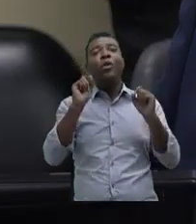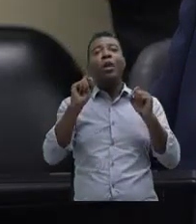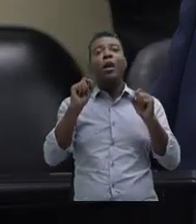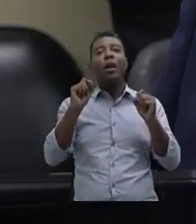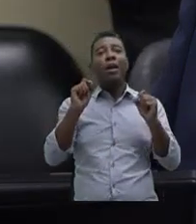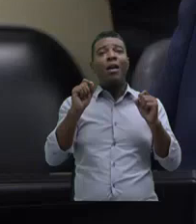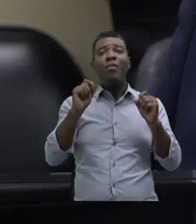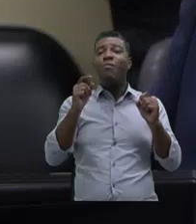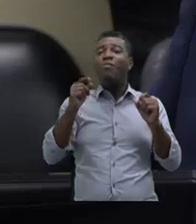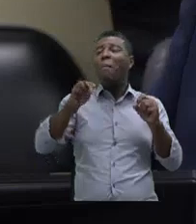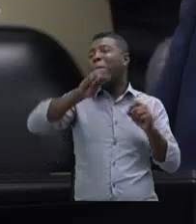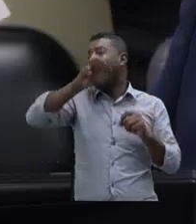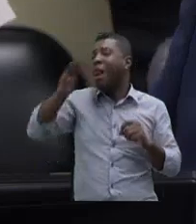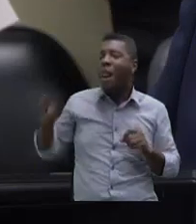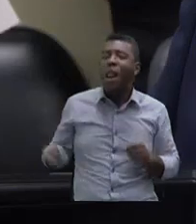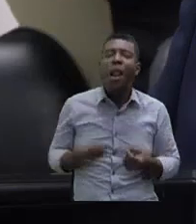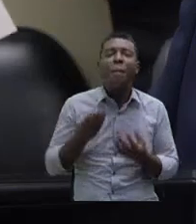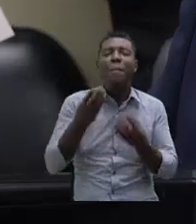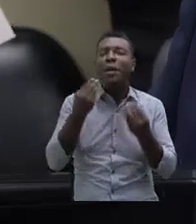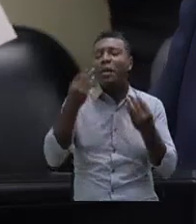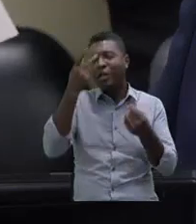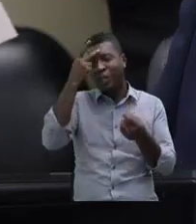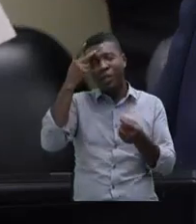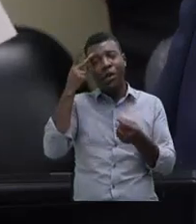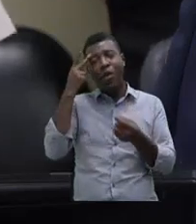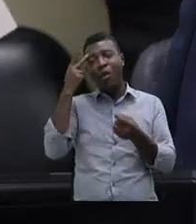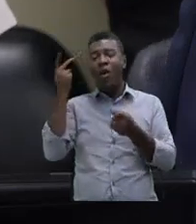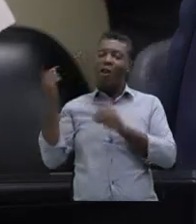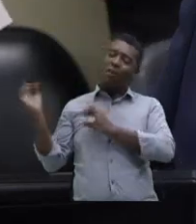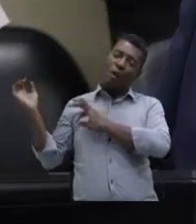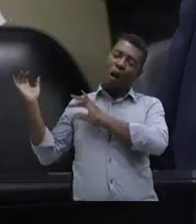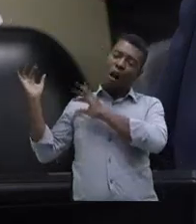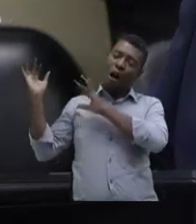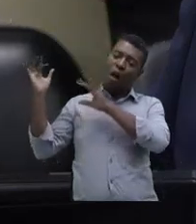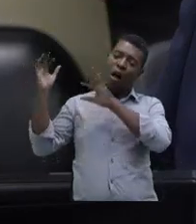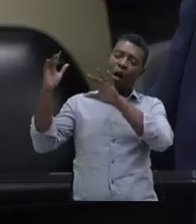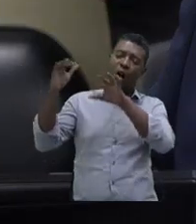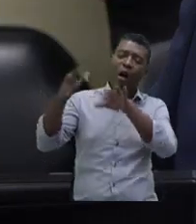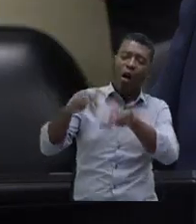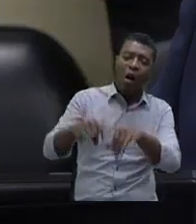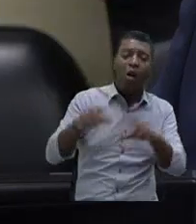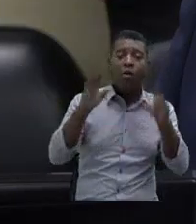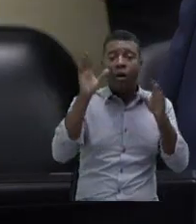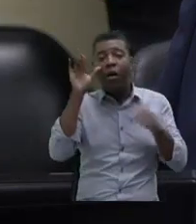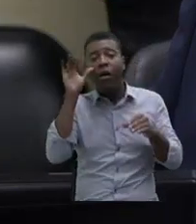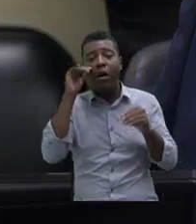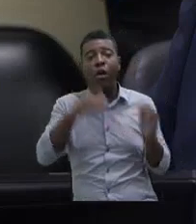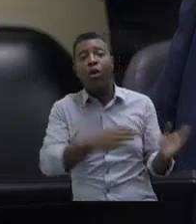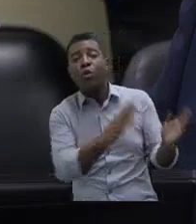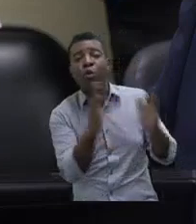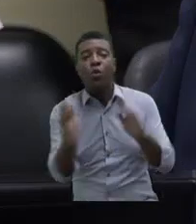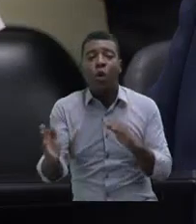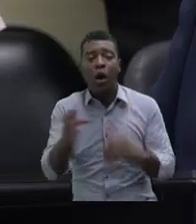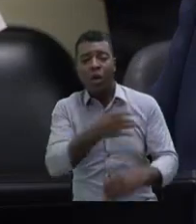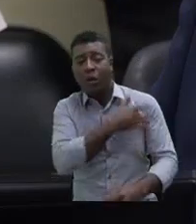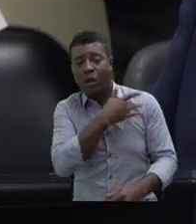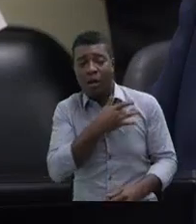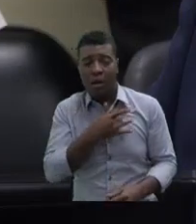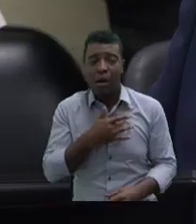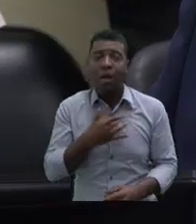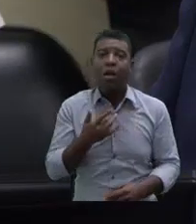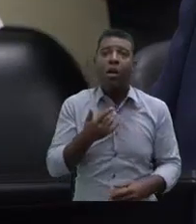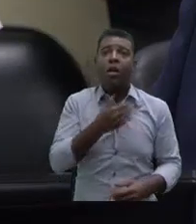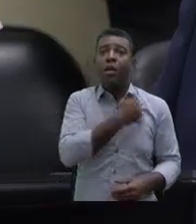milhares de pessoas assistir aqui um Cruzeiro Atlético. Isso é renda, isso é turismo. Sou bem torcedor do Cruzeiro, né, Marquinhos? Vem muito